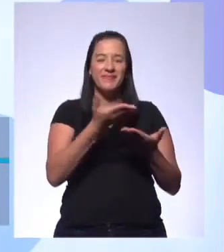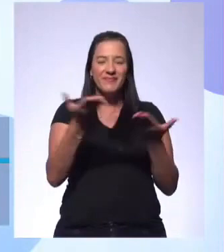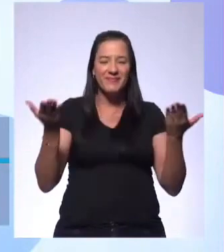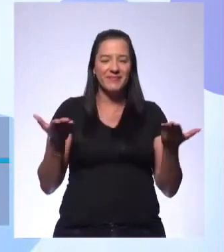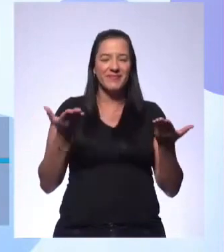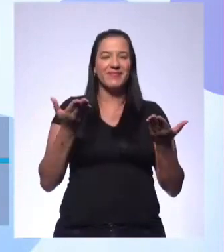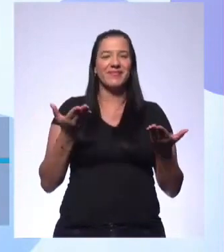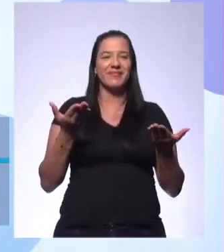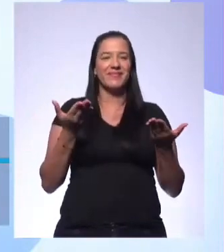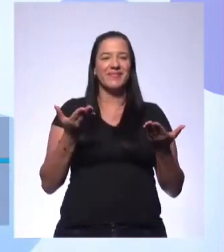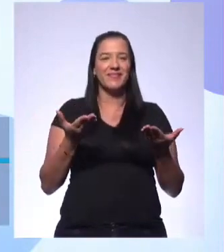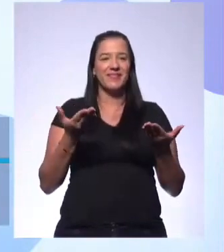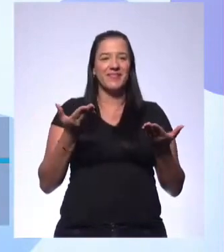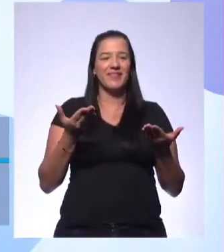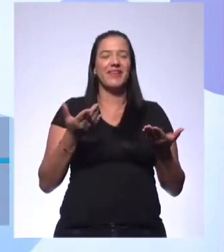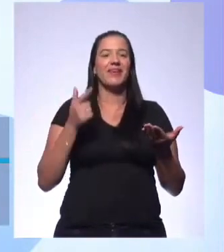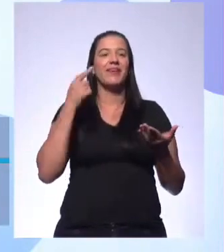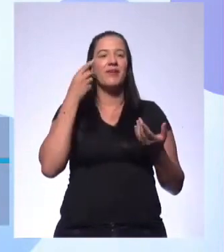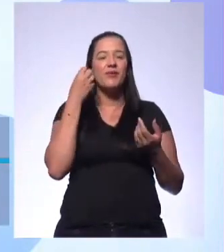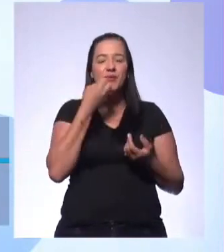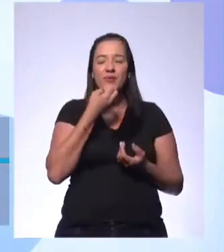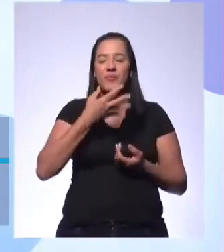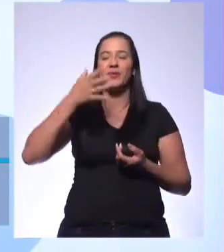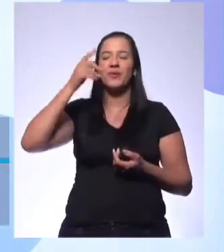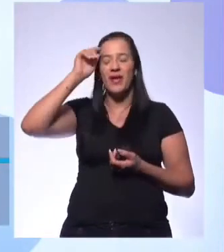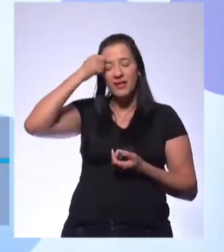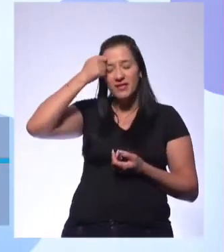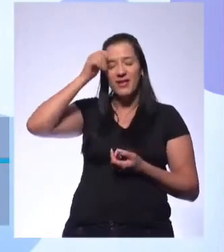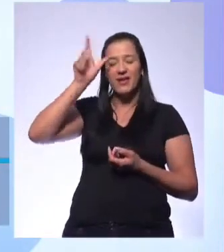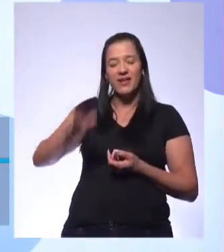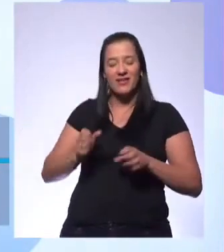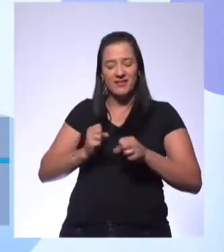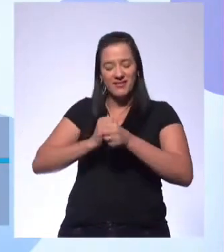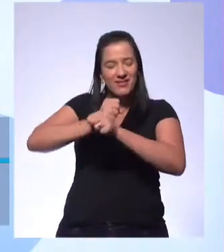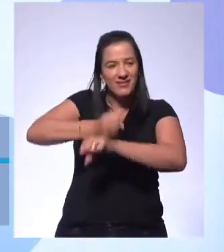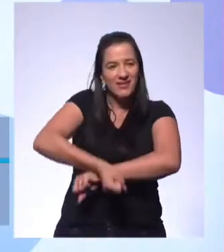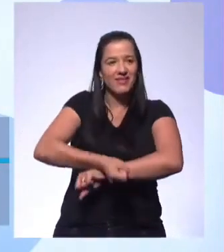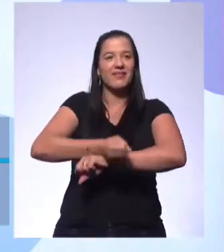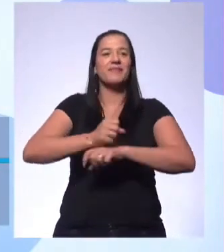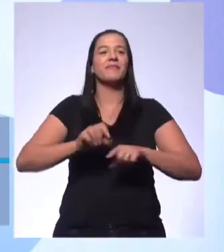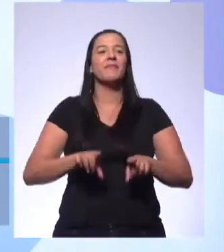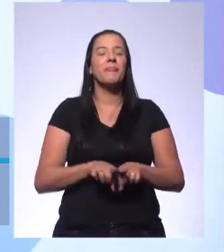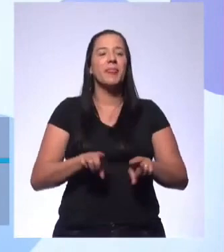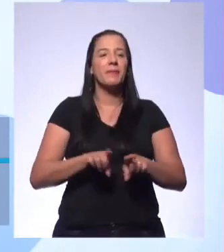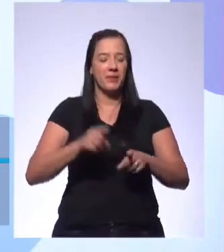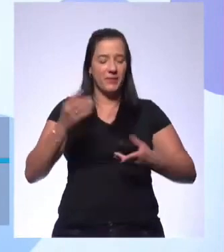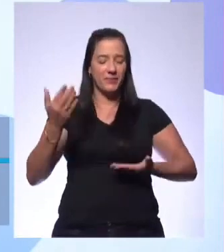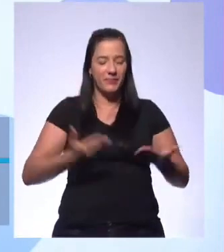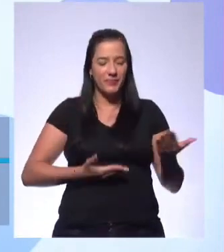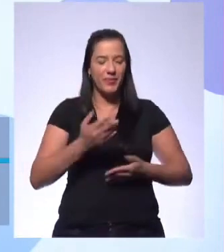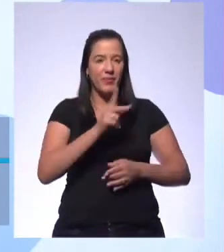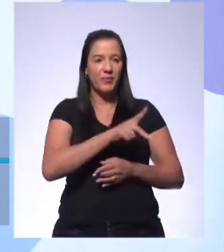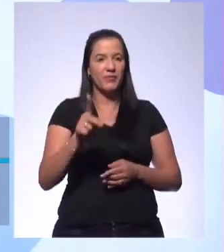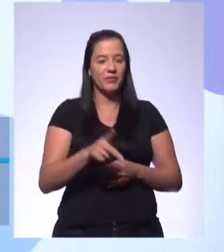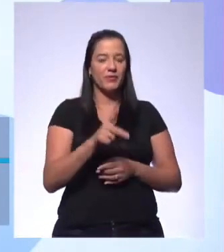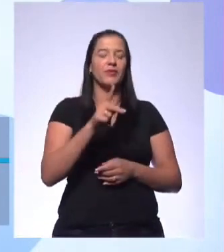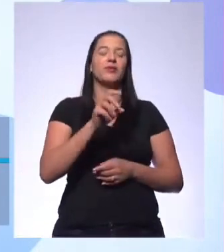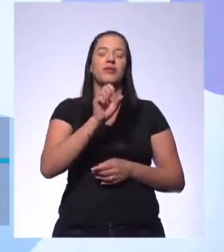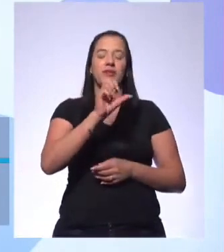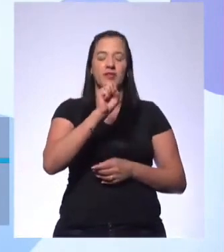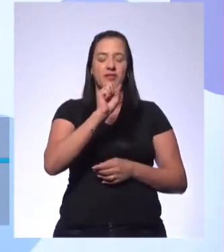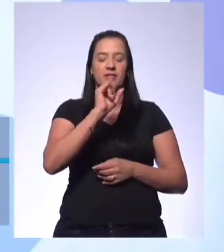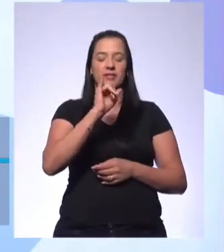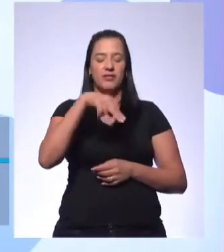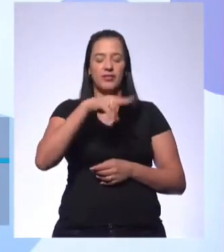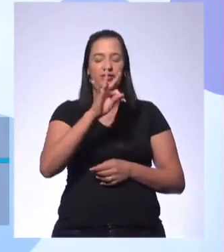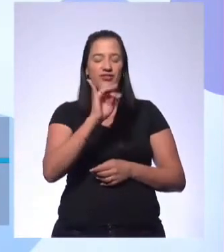A Mariane diz que as mulheres negras são retratadas como escravas, né? A professora Cíntia, objeto